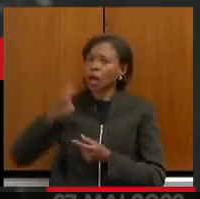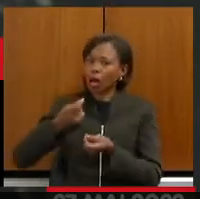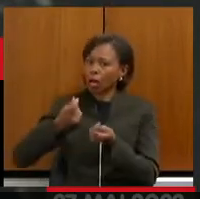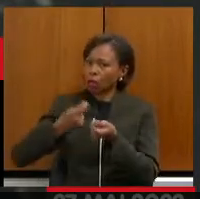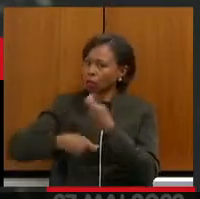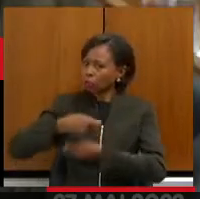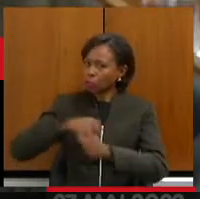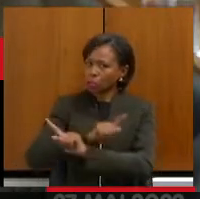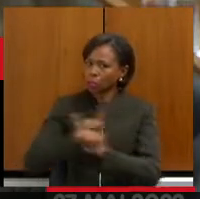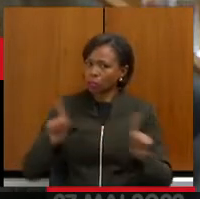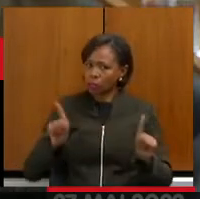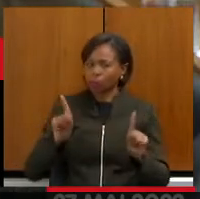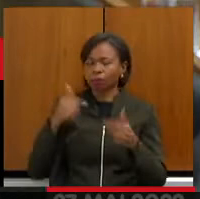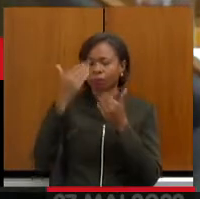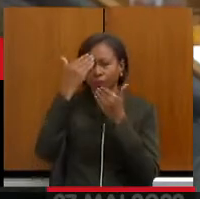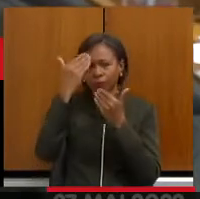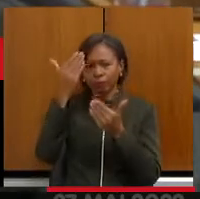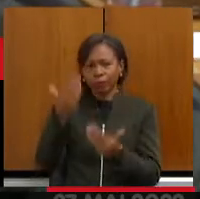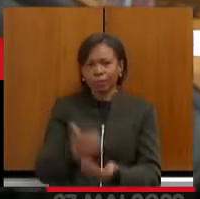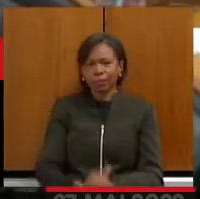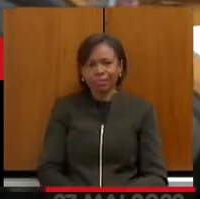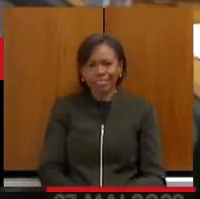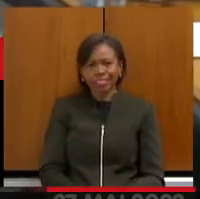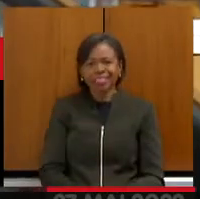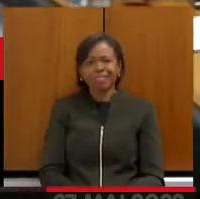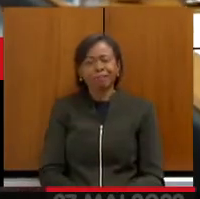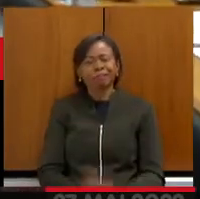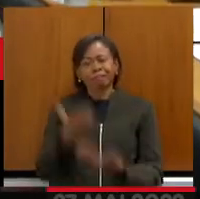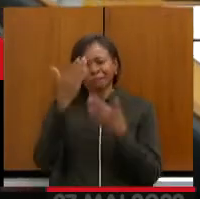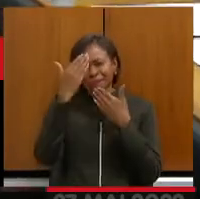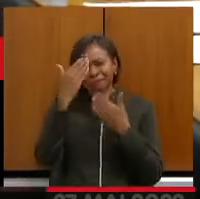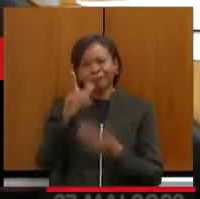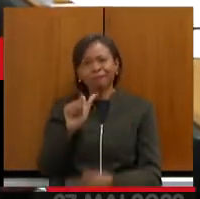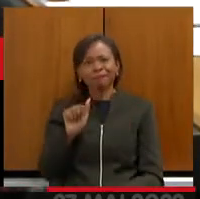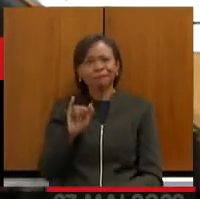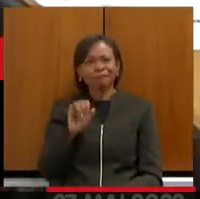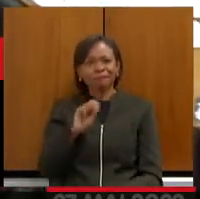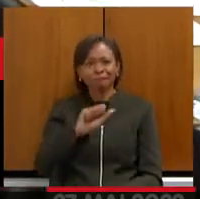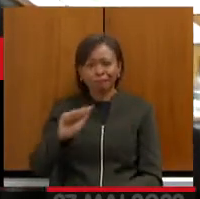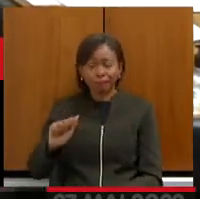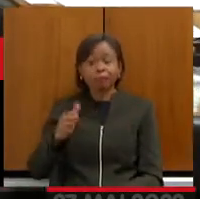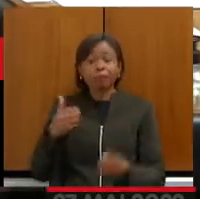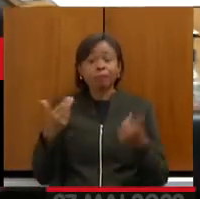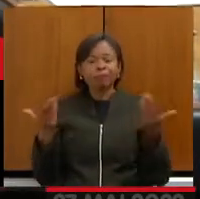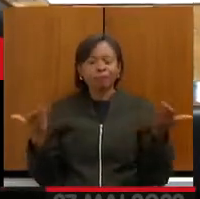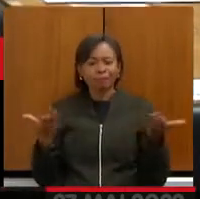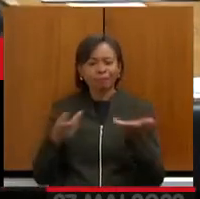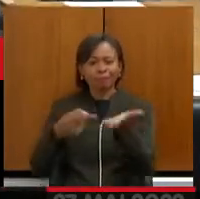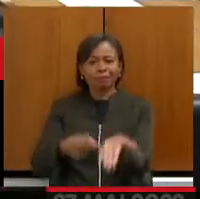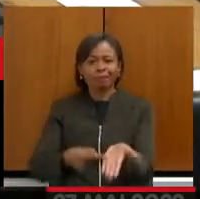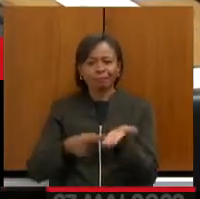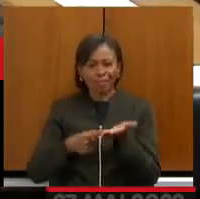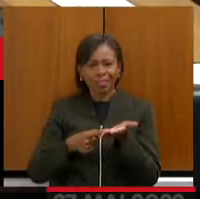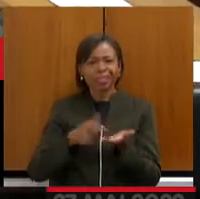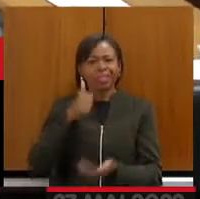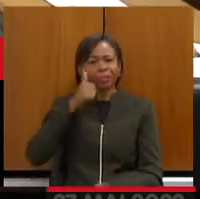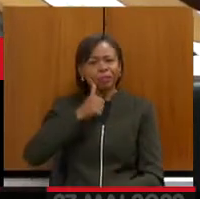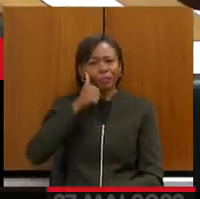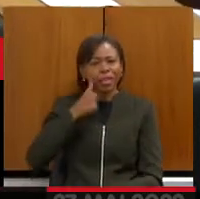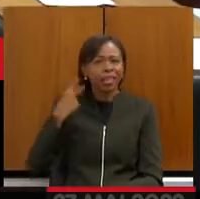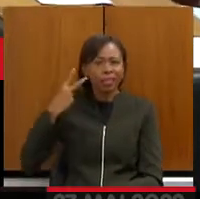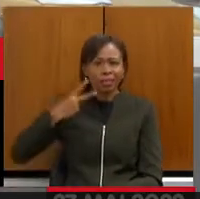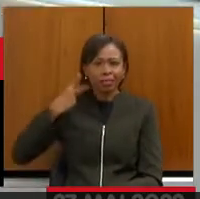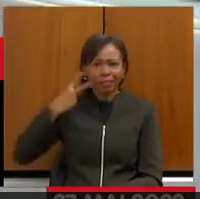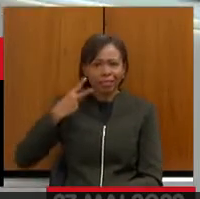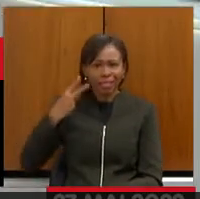obrigada e obrigada Layssa vamos convidar agora a vereadora da cidade